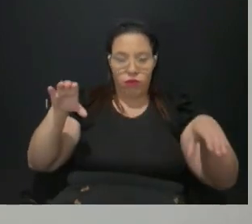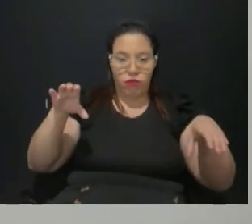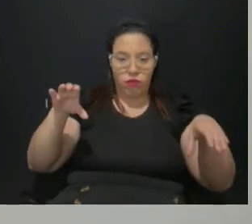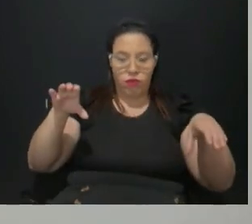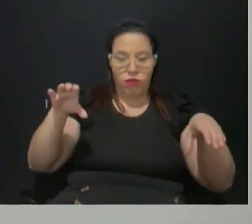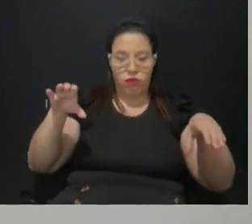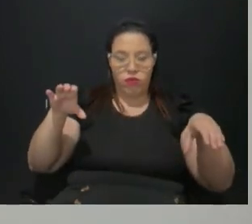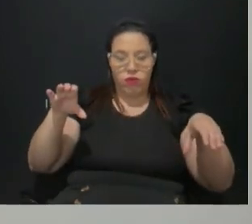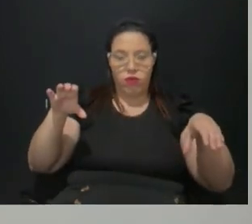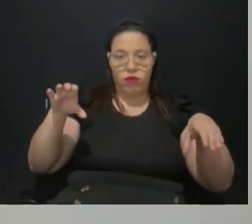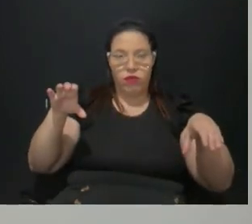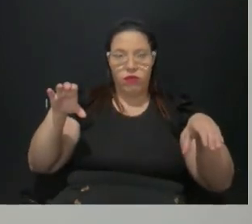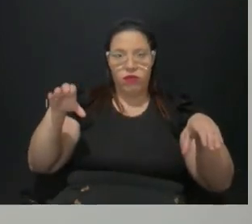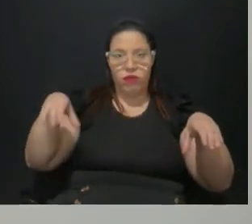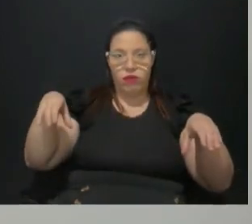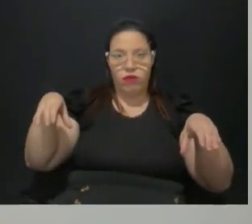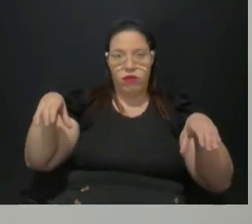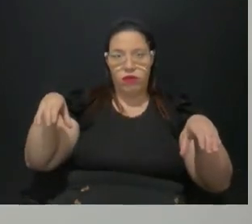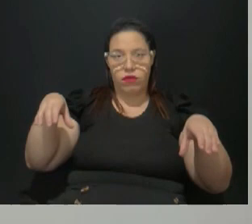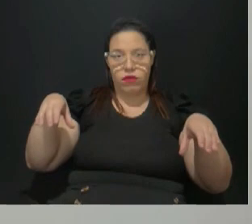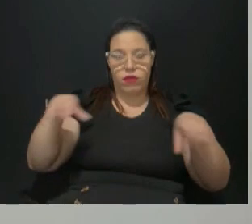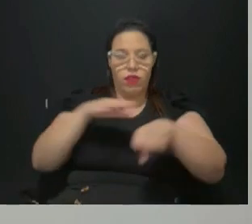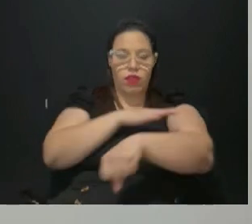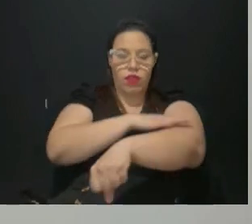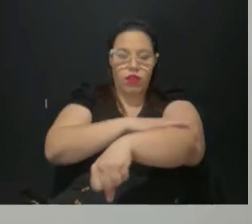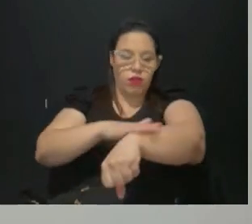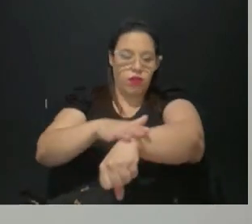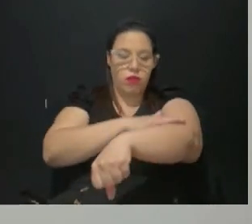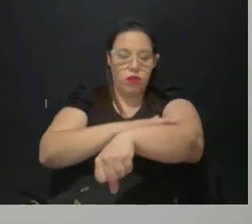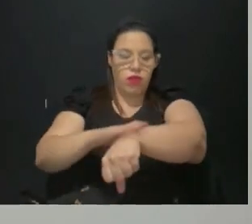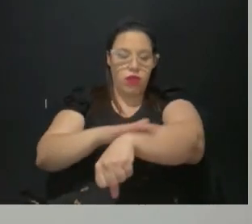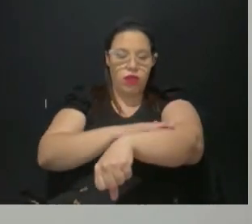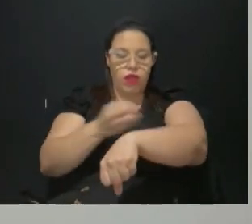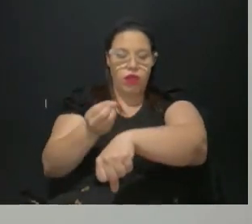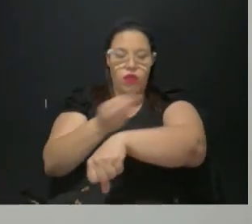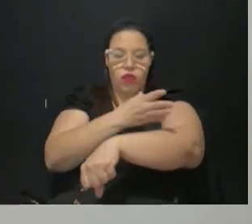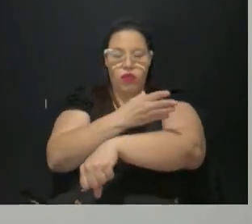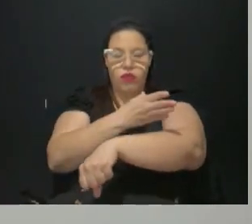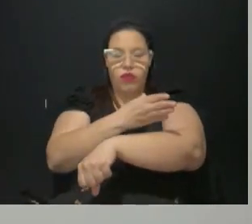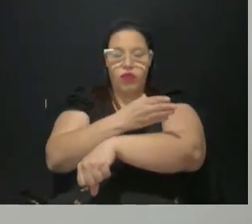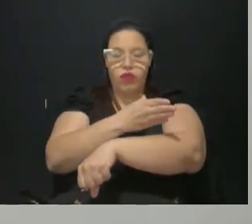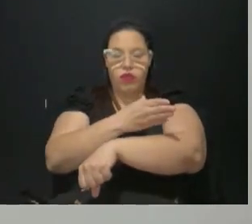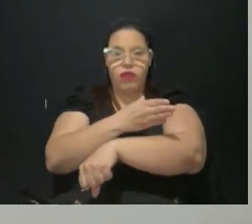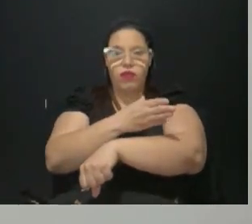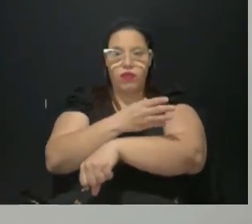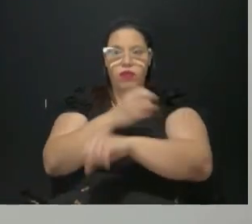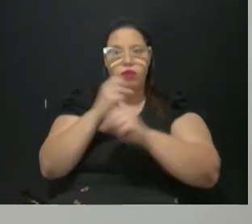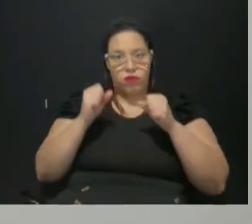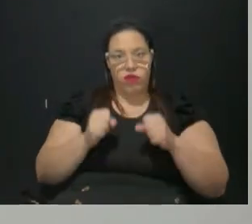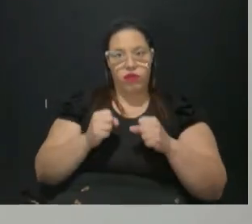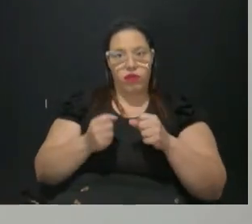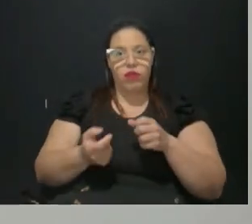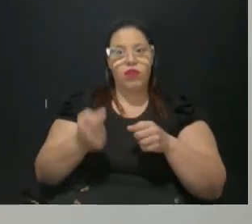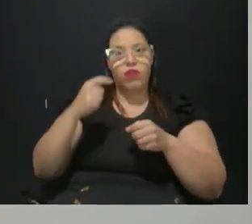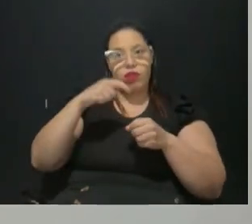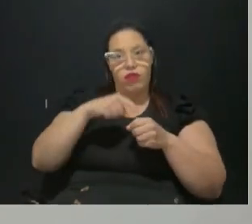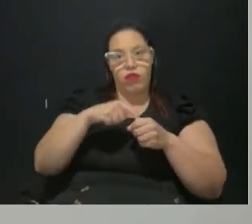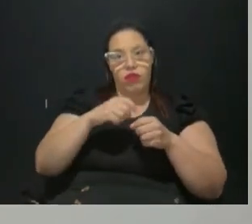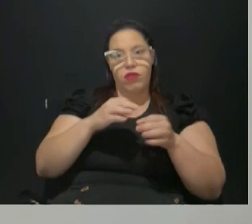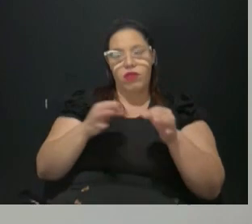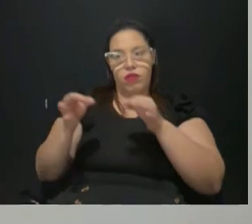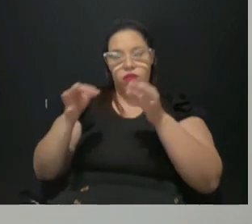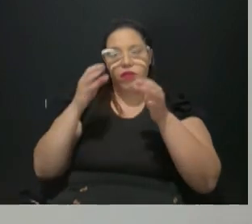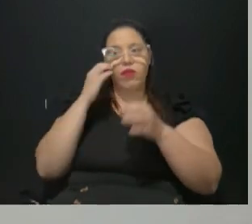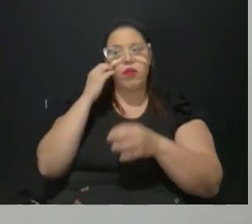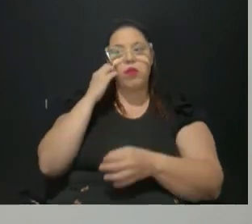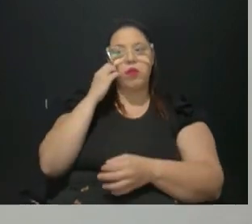lesões cicatrizarem, ficarem a pele sã mesmo, uma pele nova, para ele poder voltar a